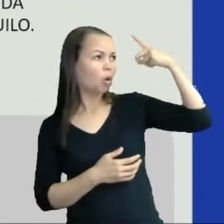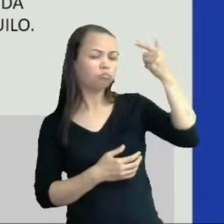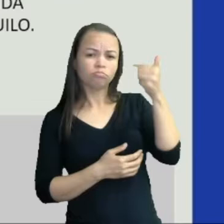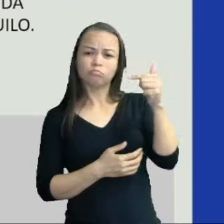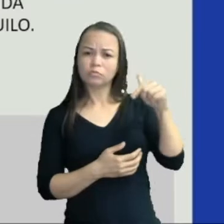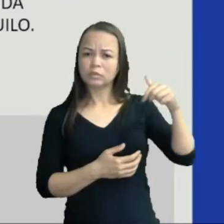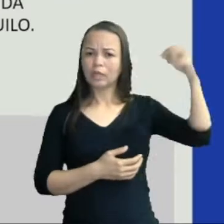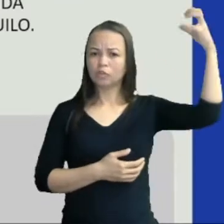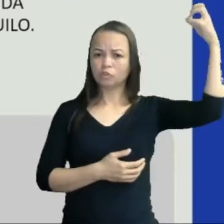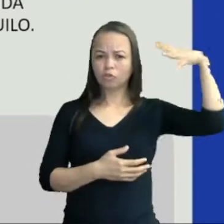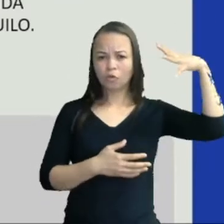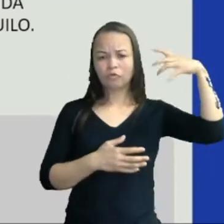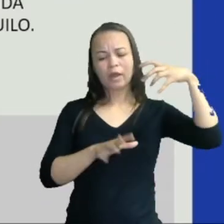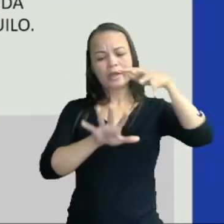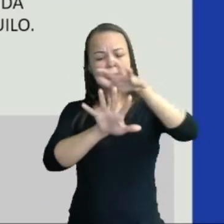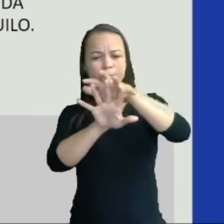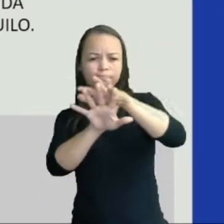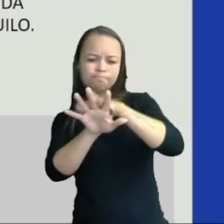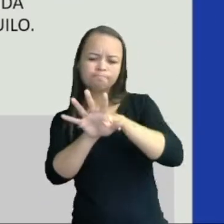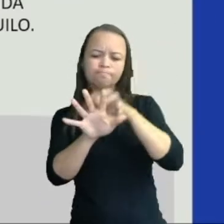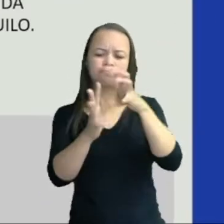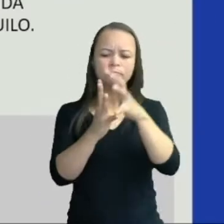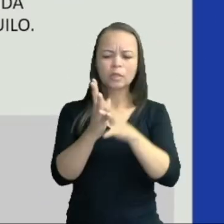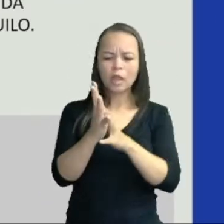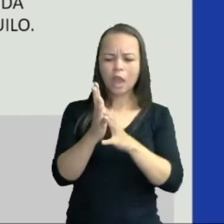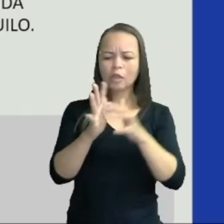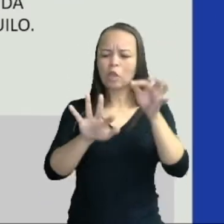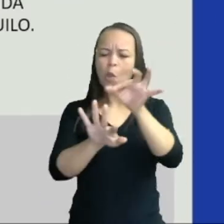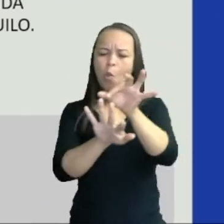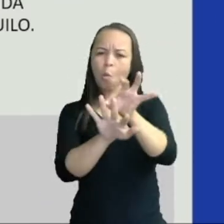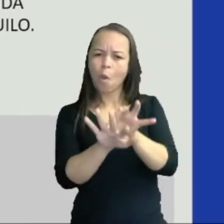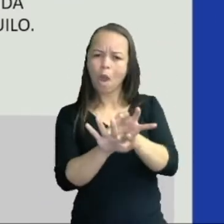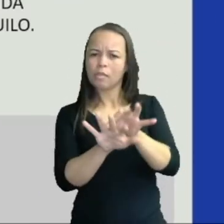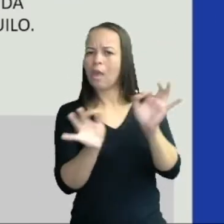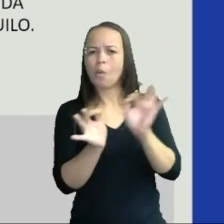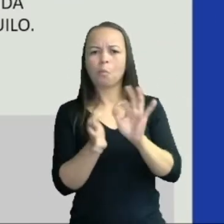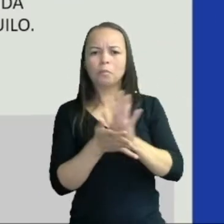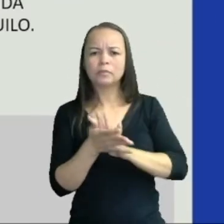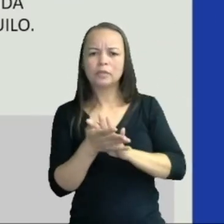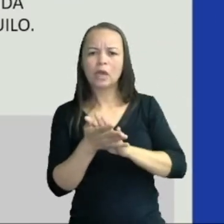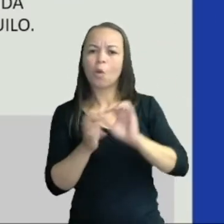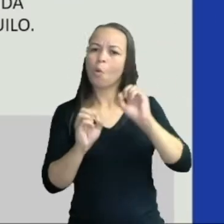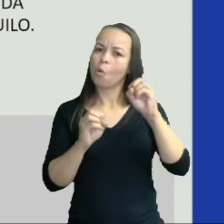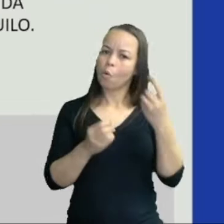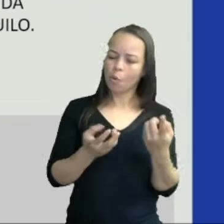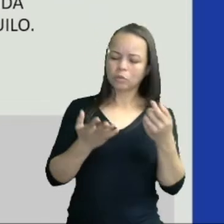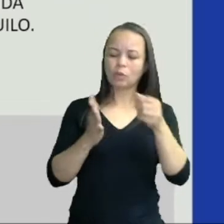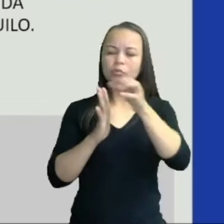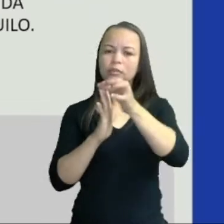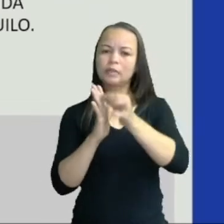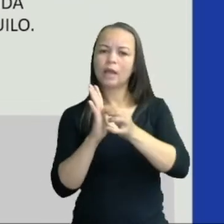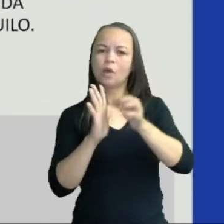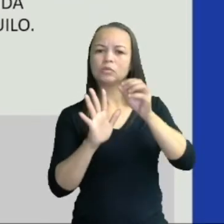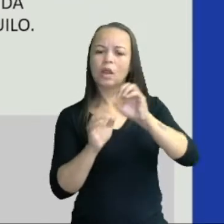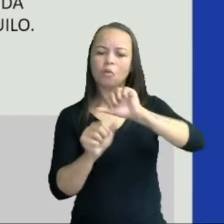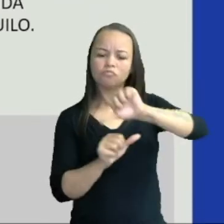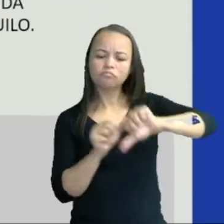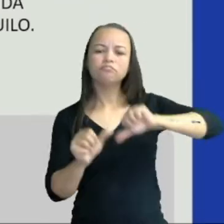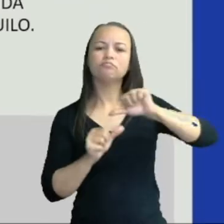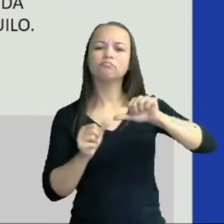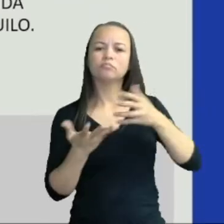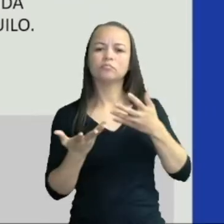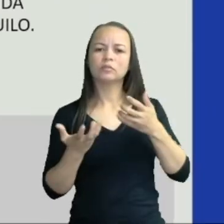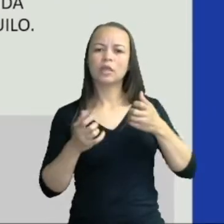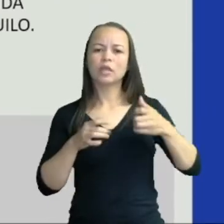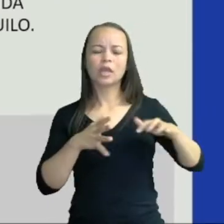se calça a luva e não se põe um anel. Ou se põe um anel e não se calça a luva. Quem sobe